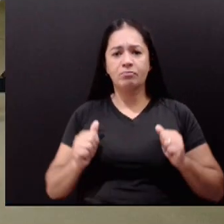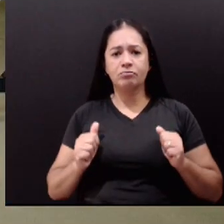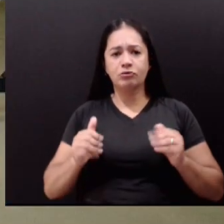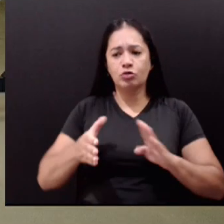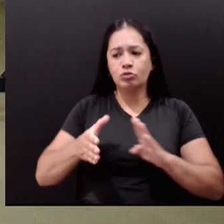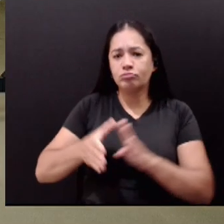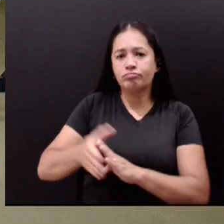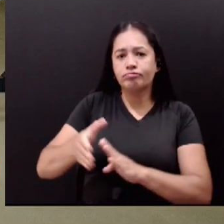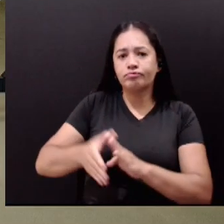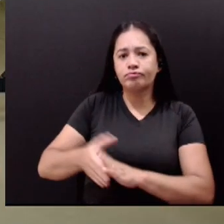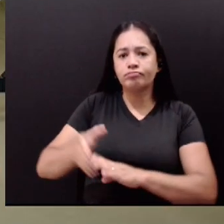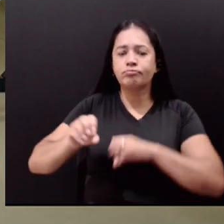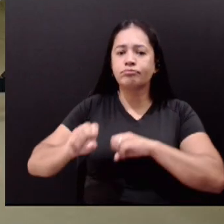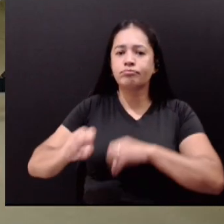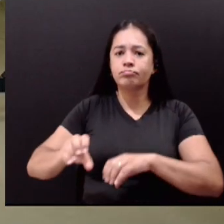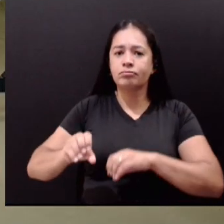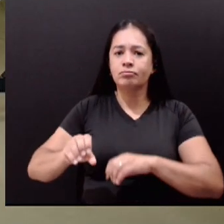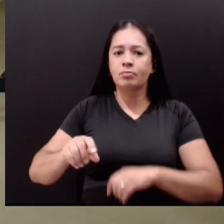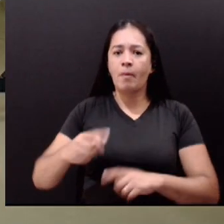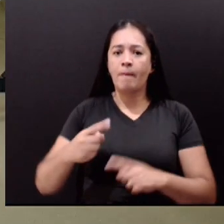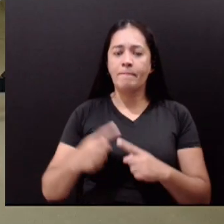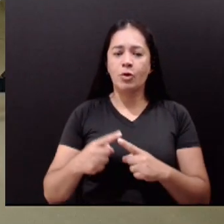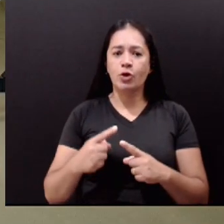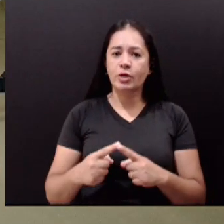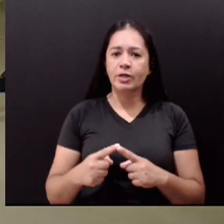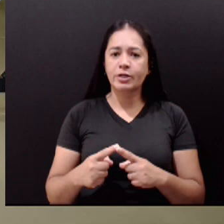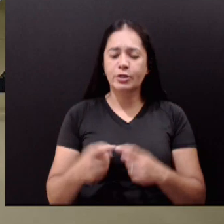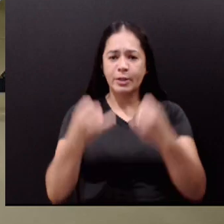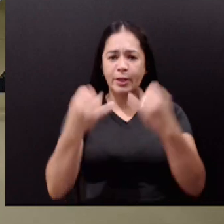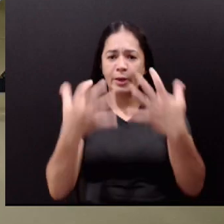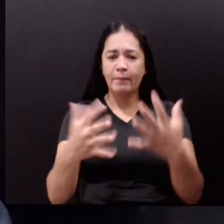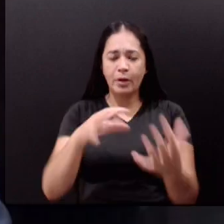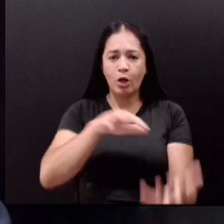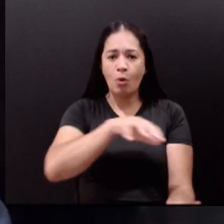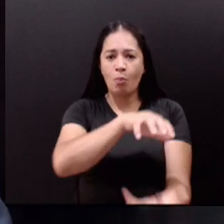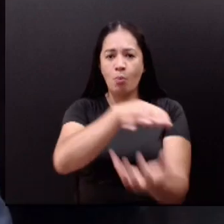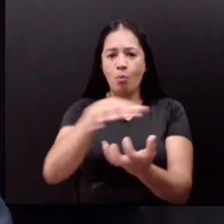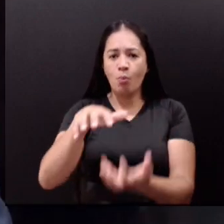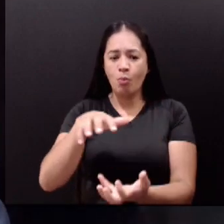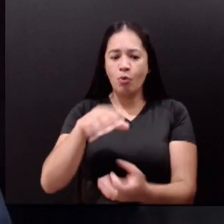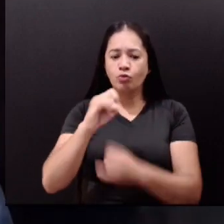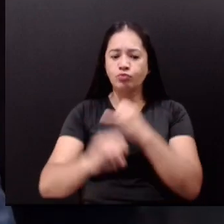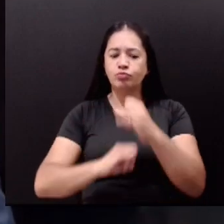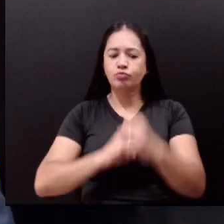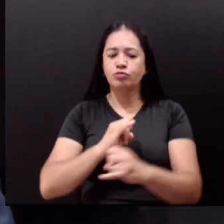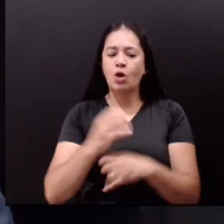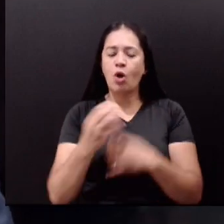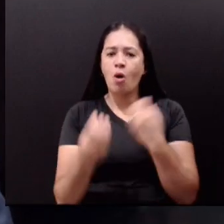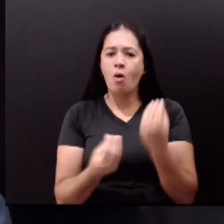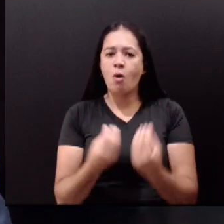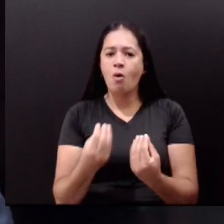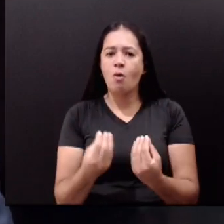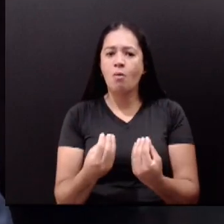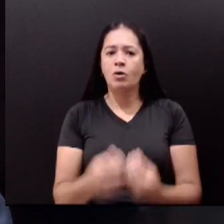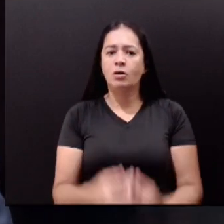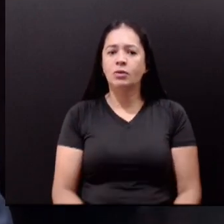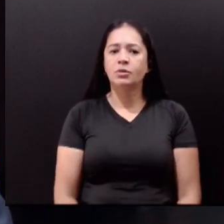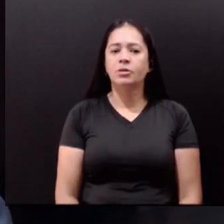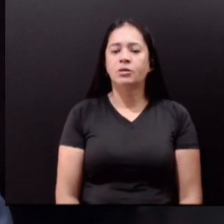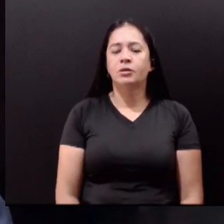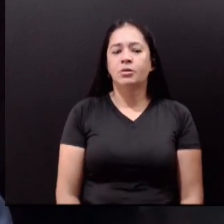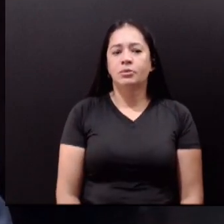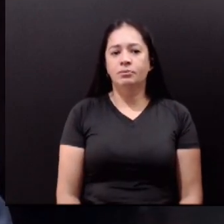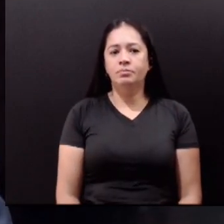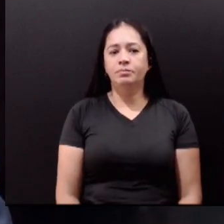gente, diz sobre mundo virtual, mundo digital? Olha, é muito interessante a gente traçar